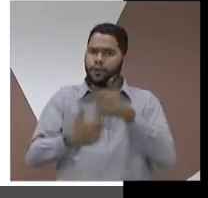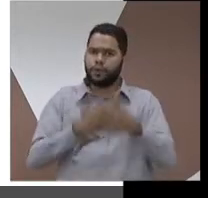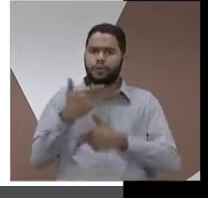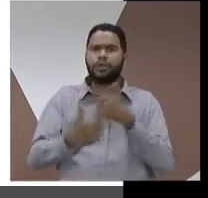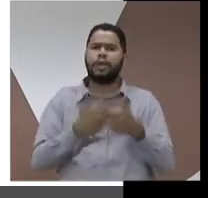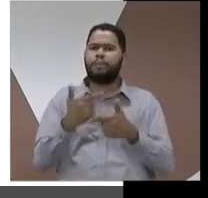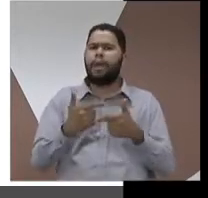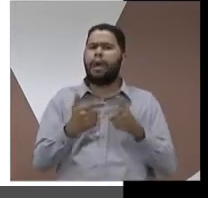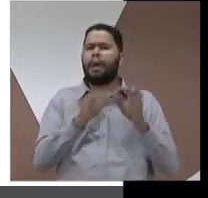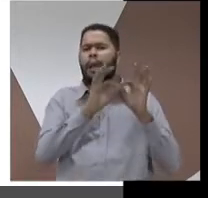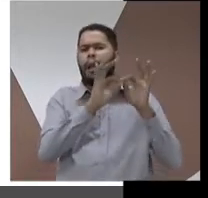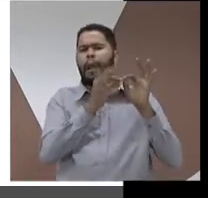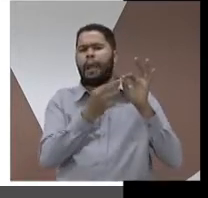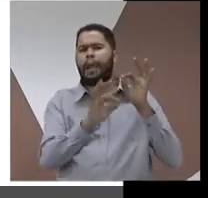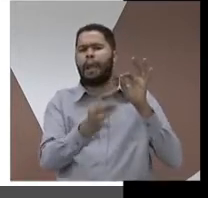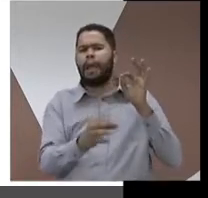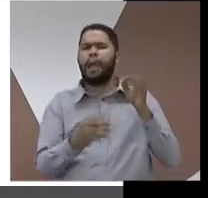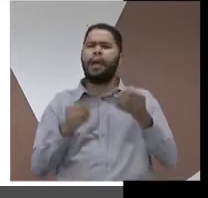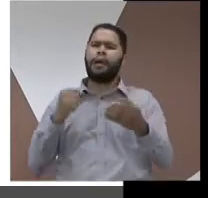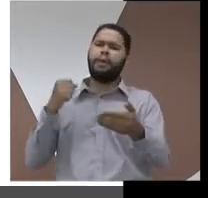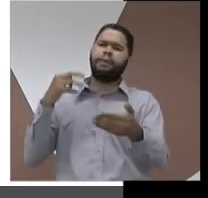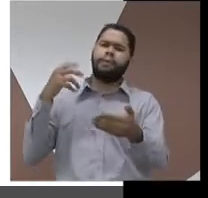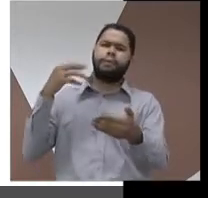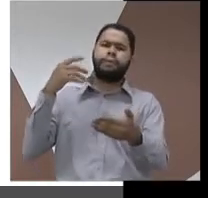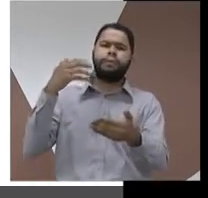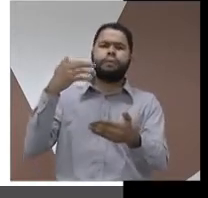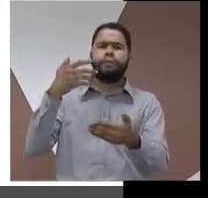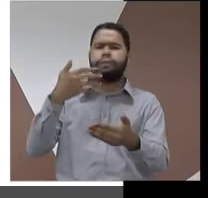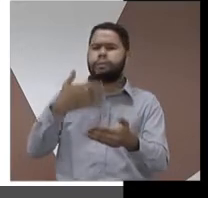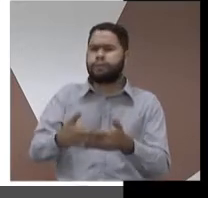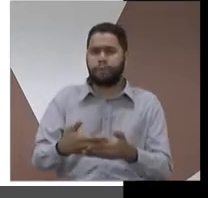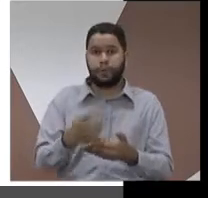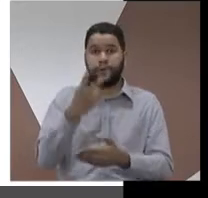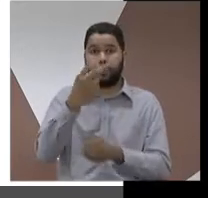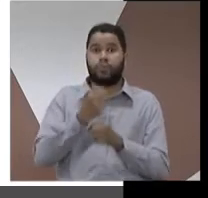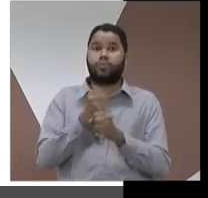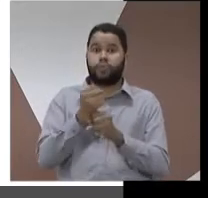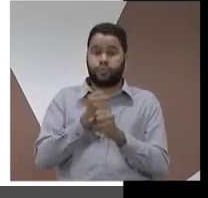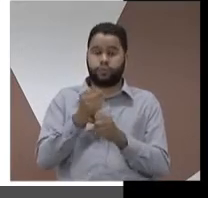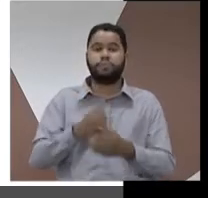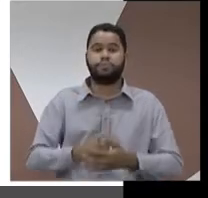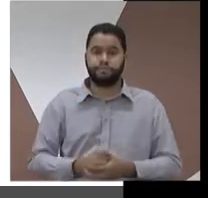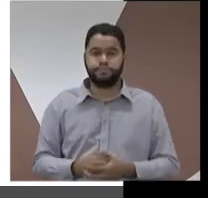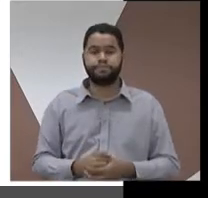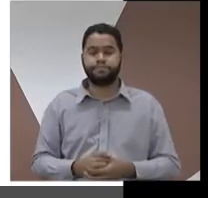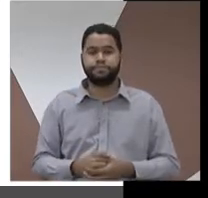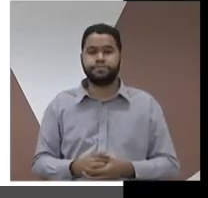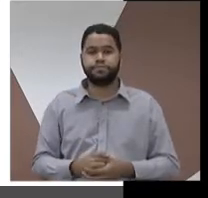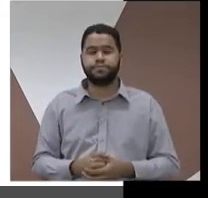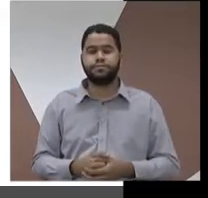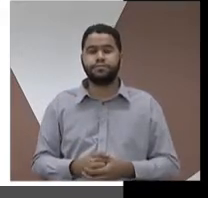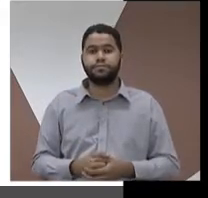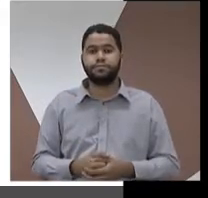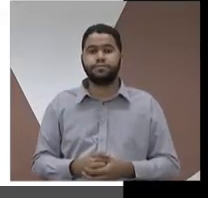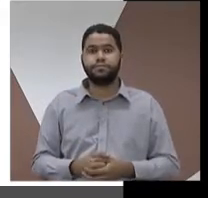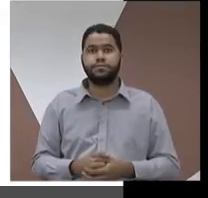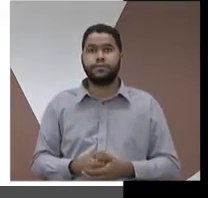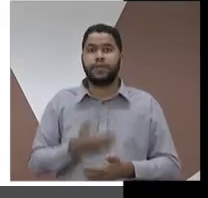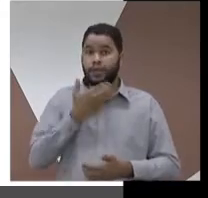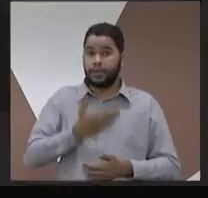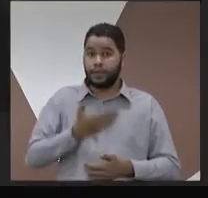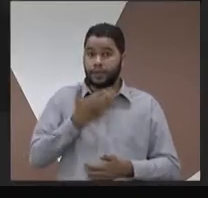extenso que vem sendo realizado aí há mais de 2 anos, portanto. Em dezembro